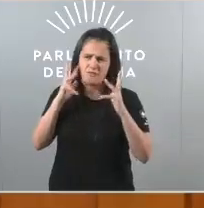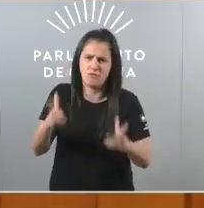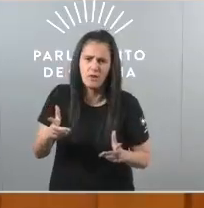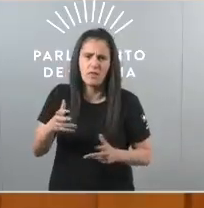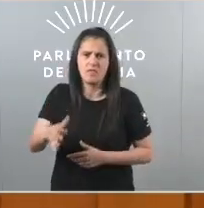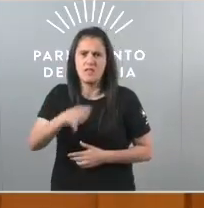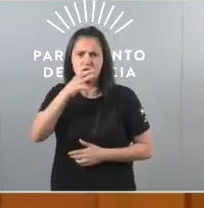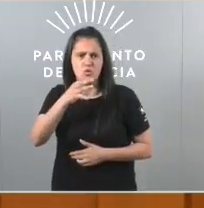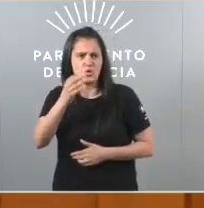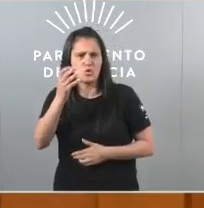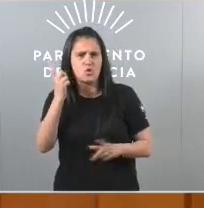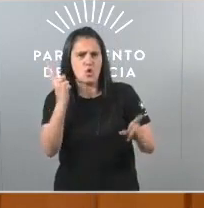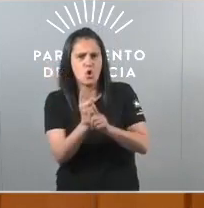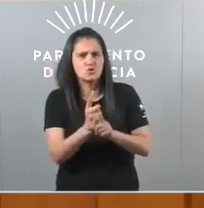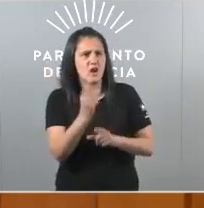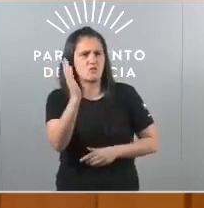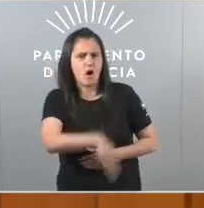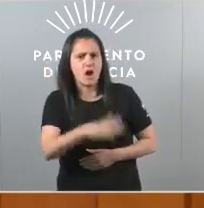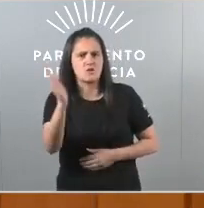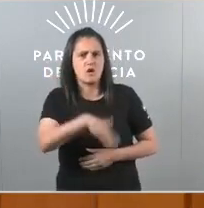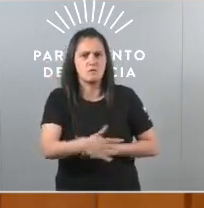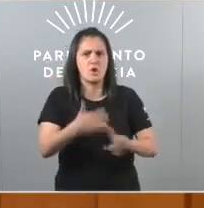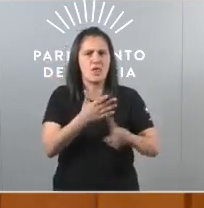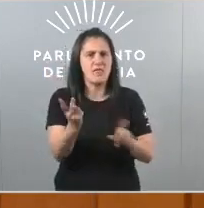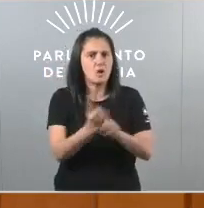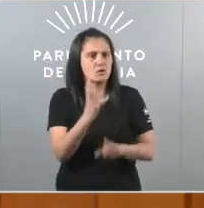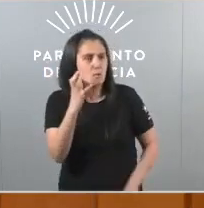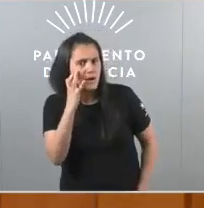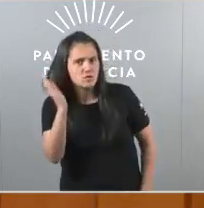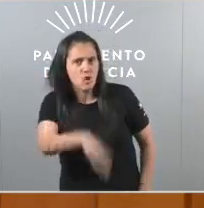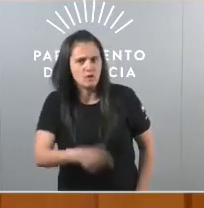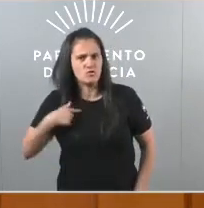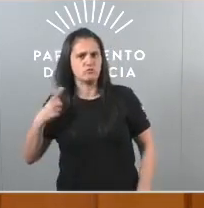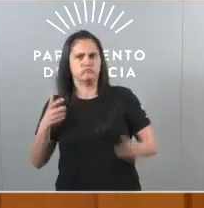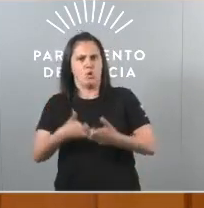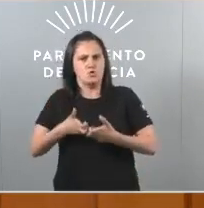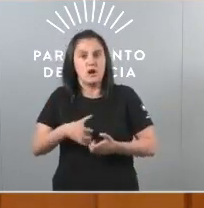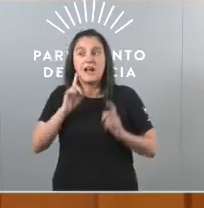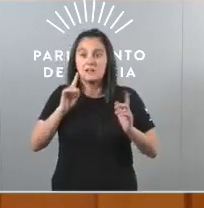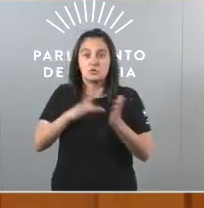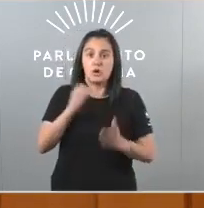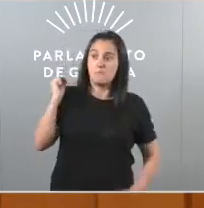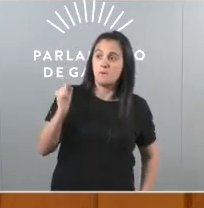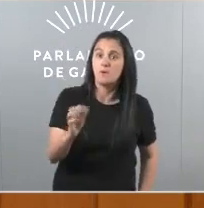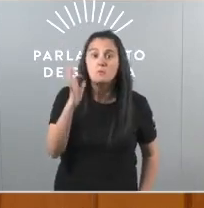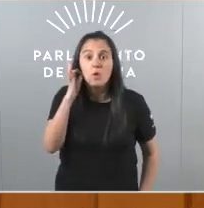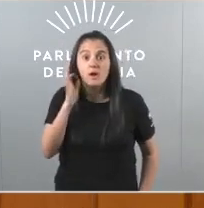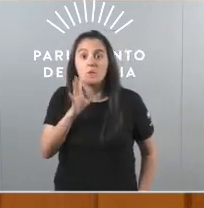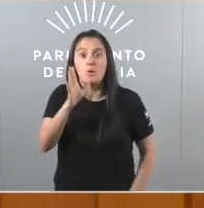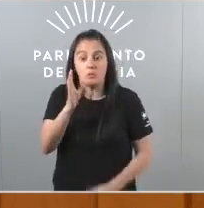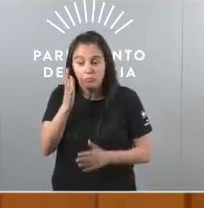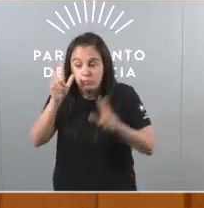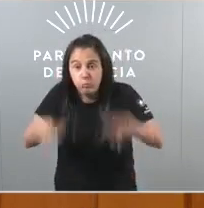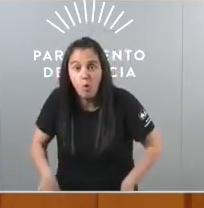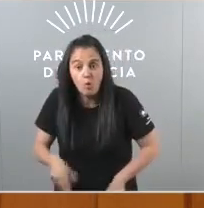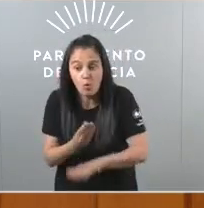negacionista da violencia contra as mulleres porque cando asasinan a unha muller por o simple feito de xelo